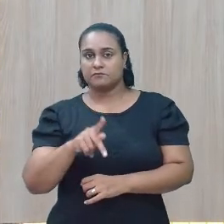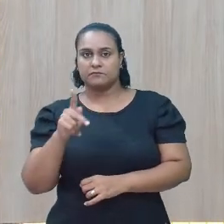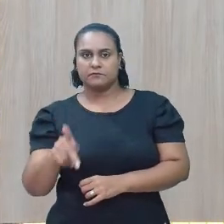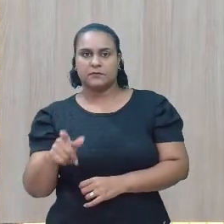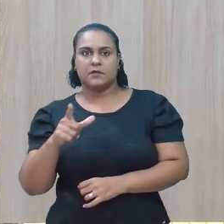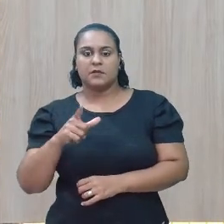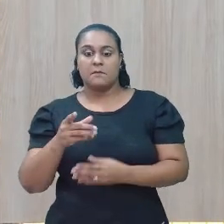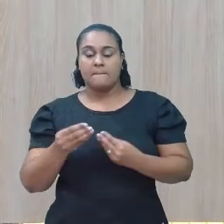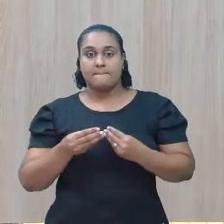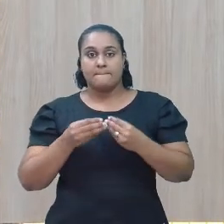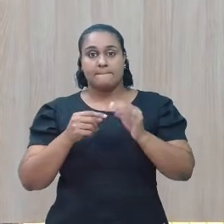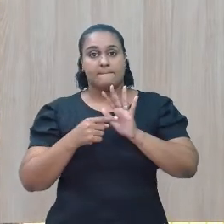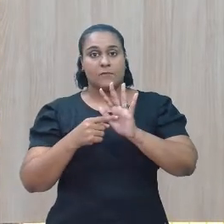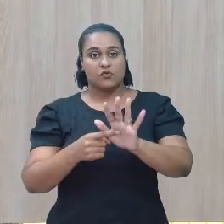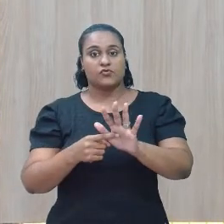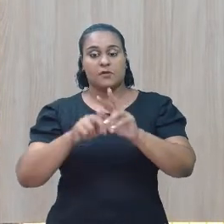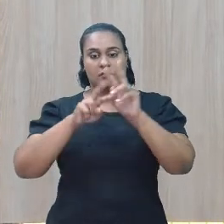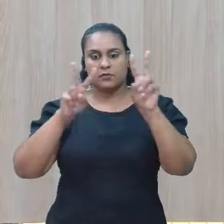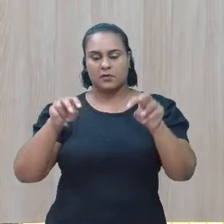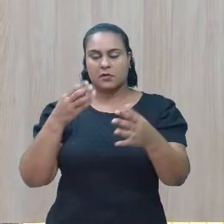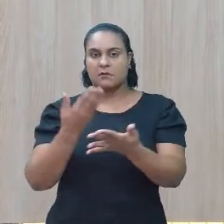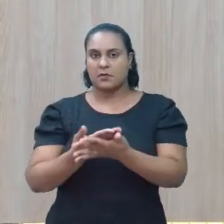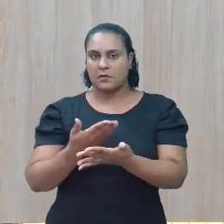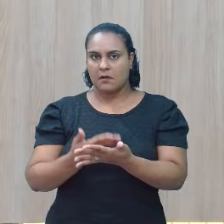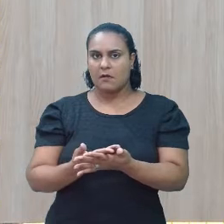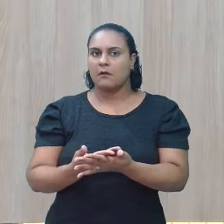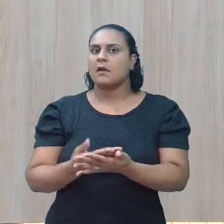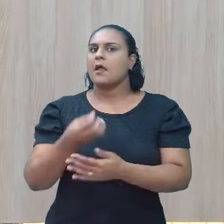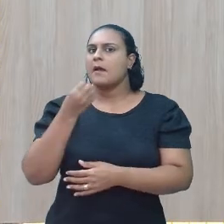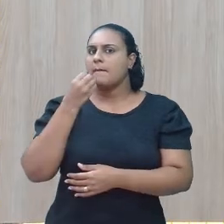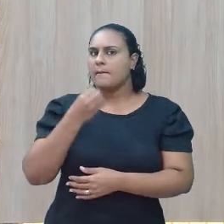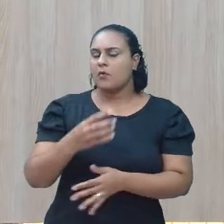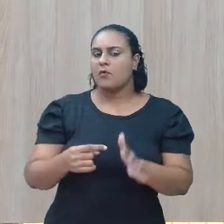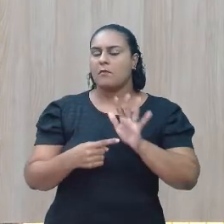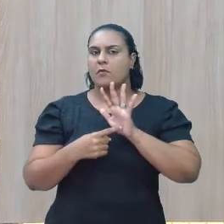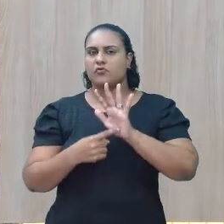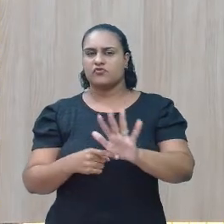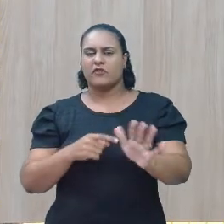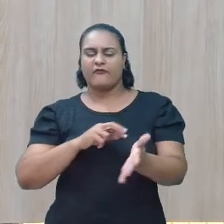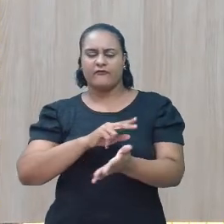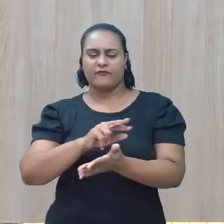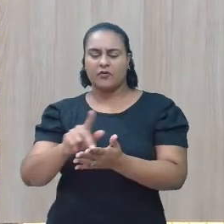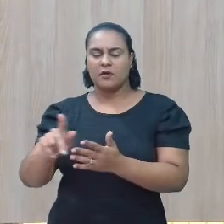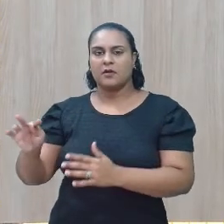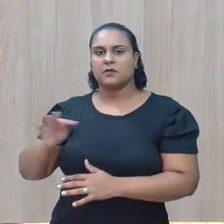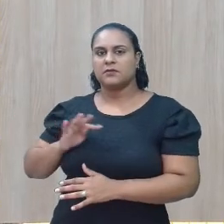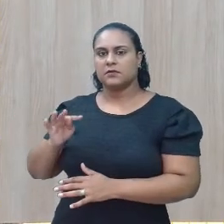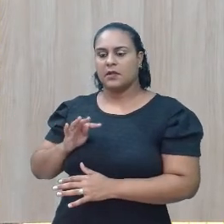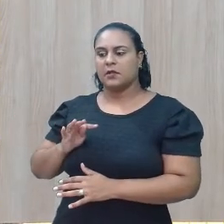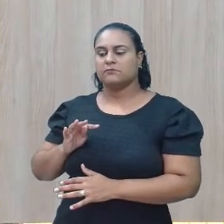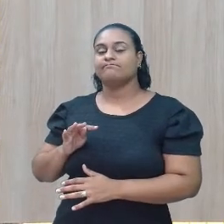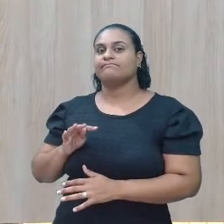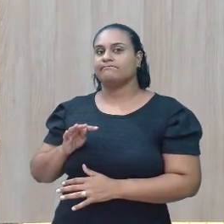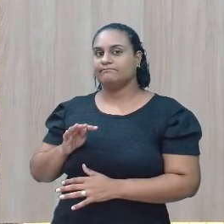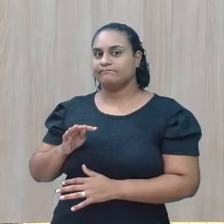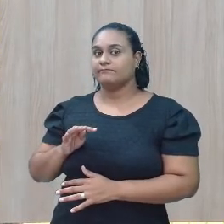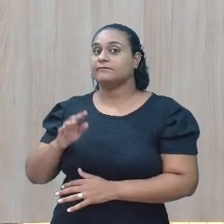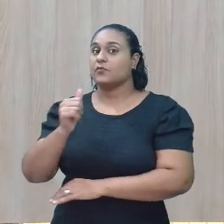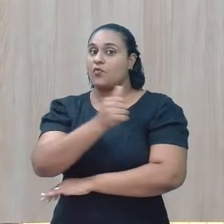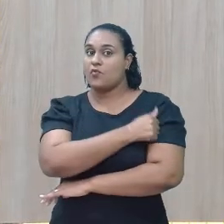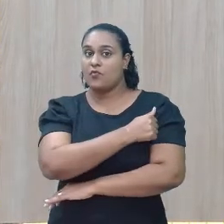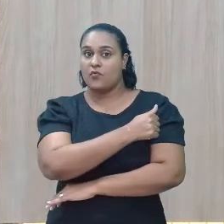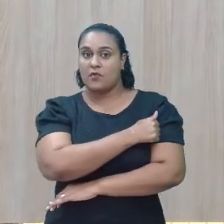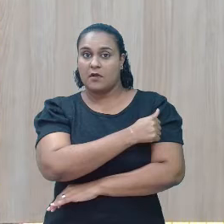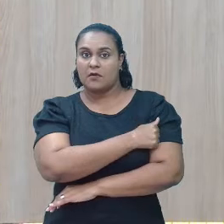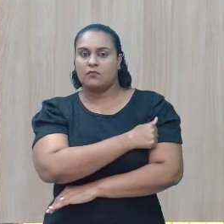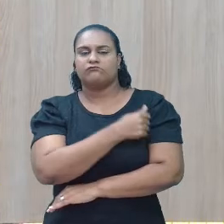tema para a aula, é importante que sejam apresentadas as várias técnicas para que, a partir dessas várias técnicas, os